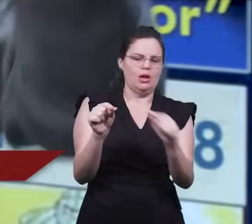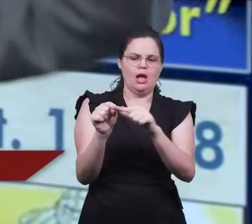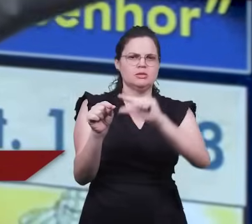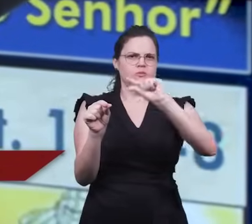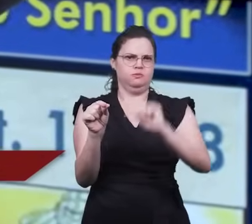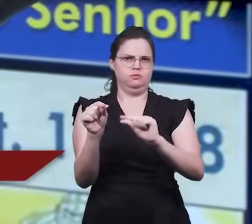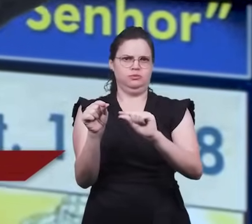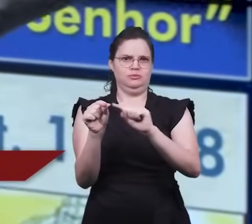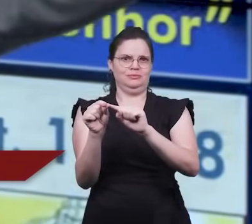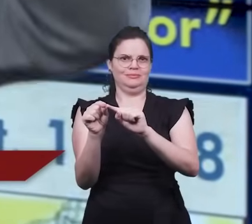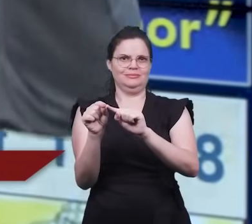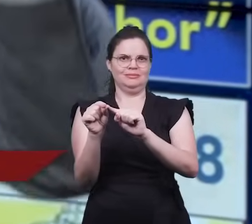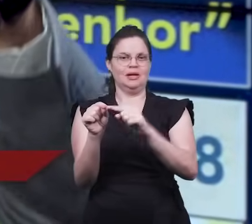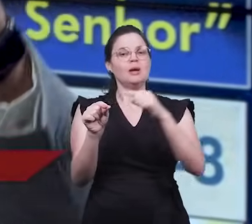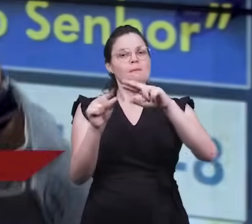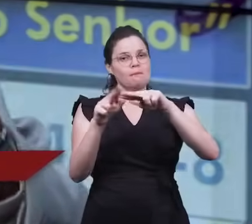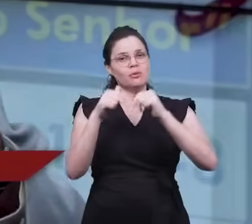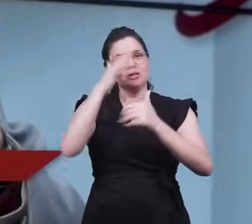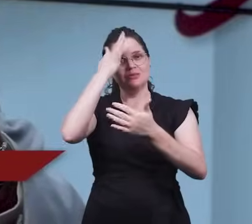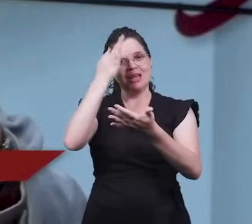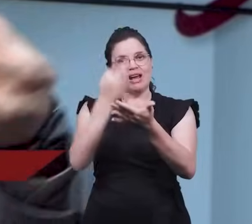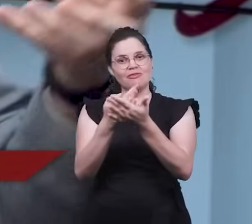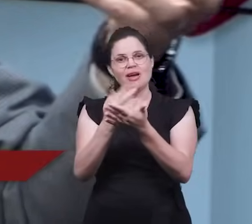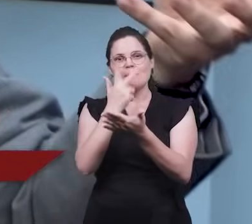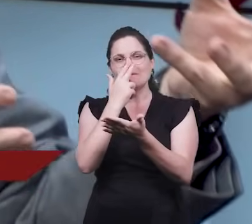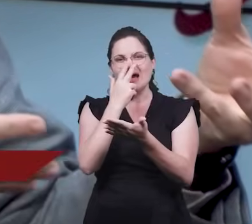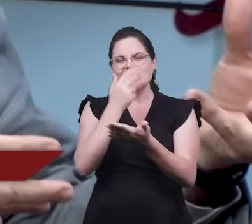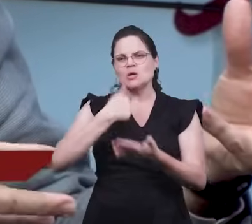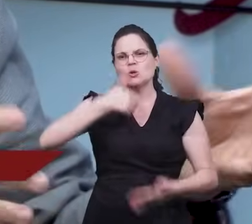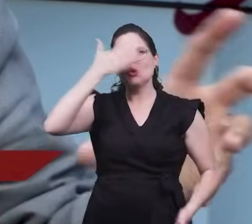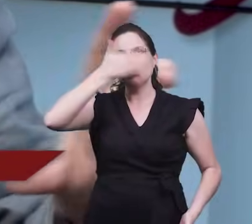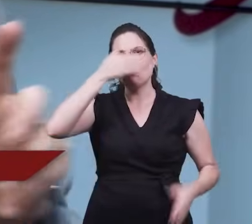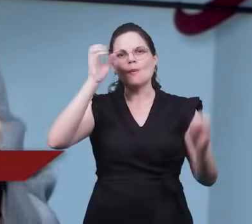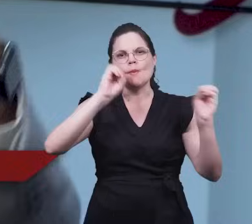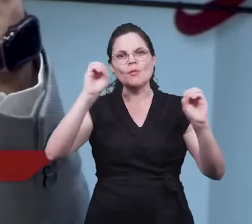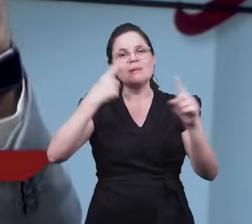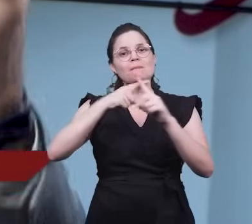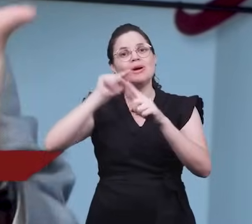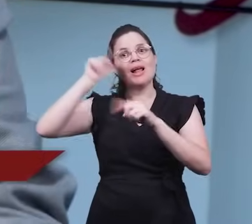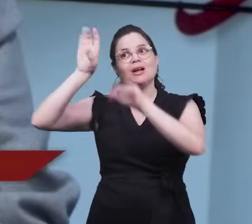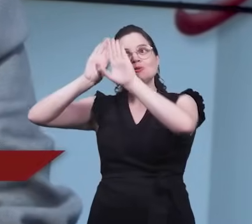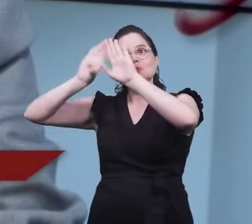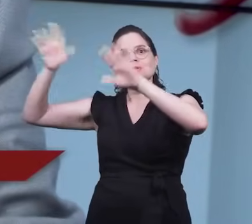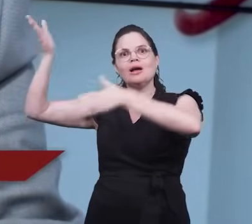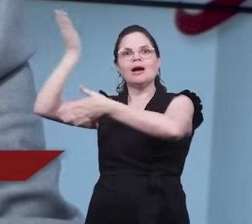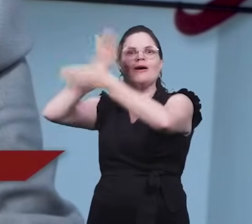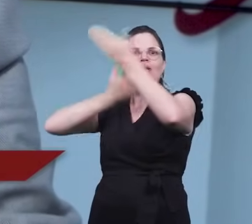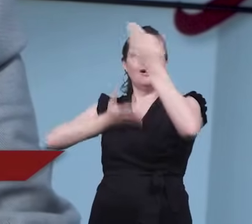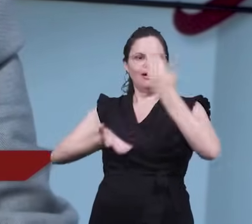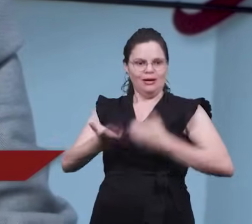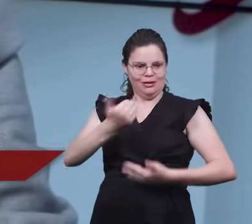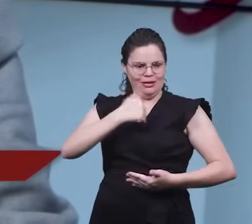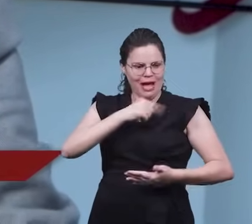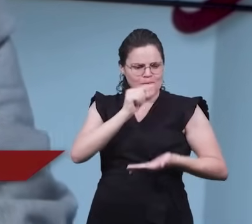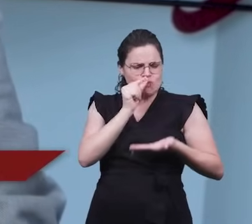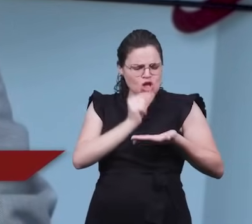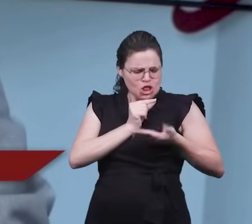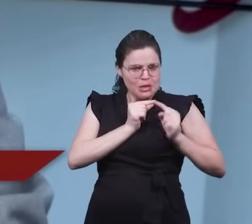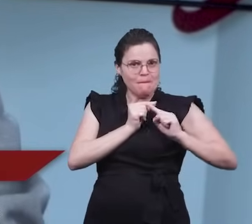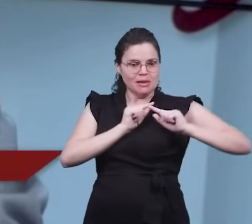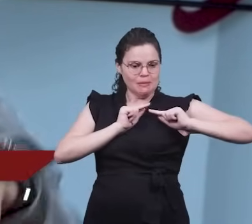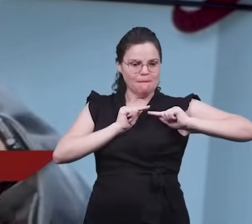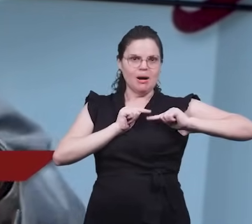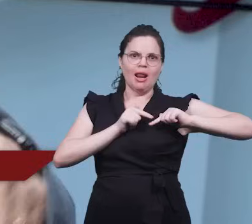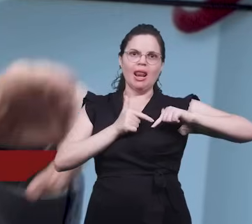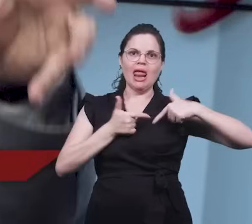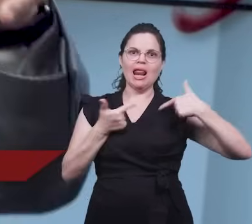argumentos, porque é uma ação de cima, que vem da eternidade e que gera efeitos notáveis. Pela